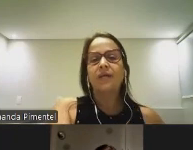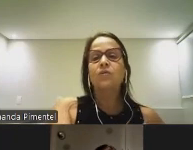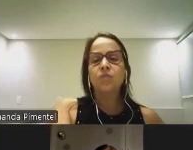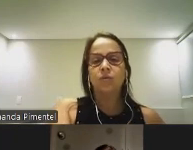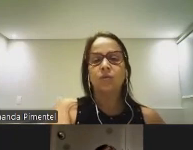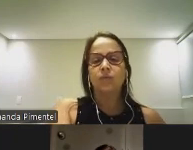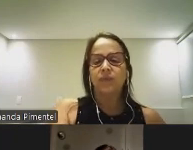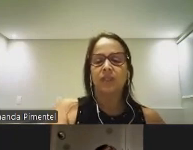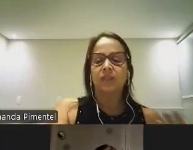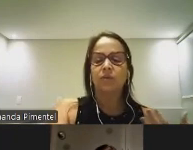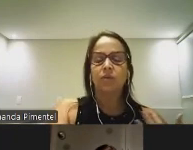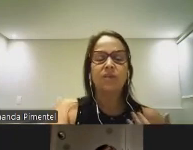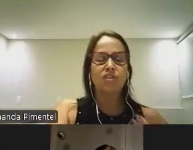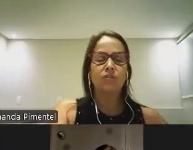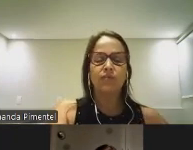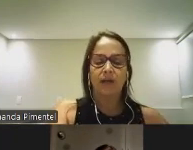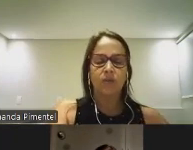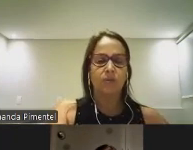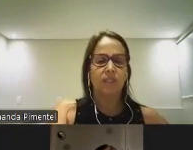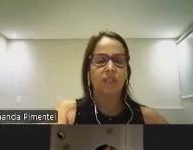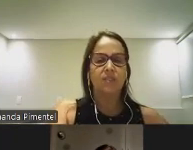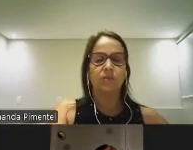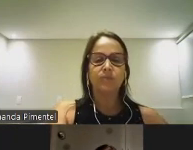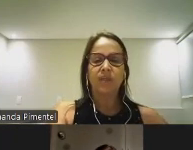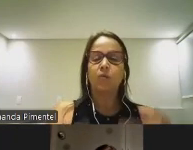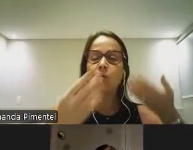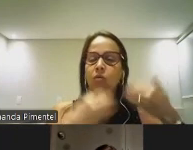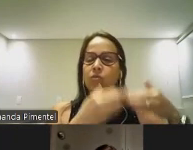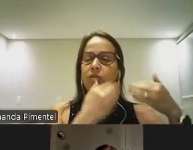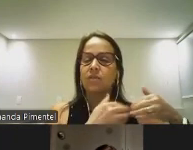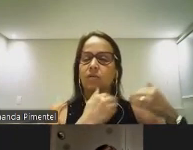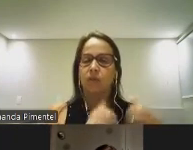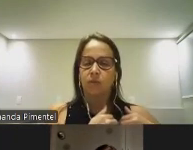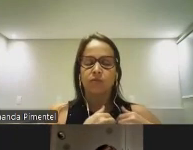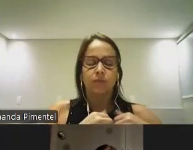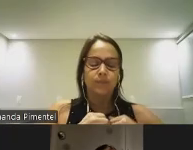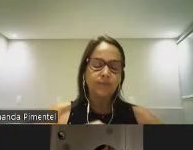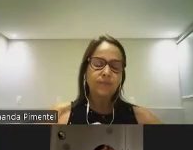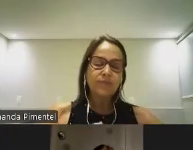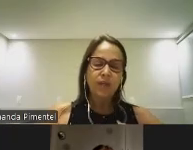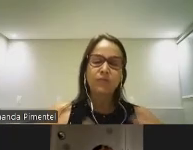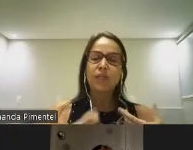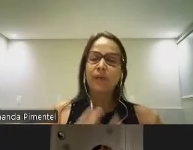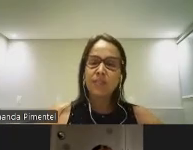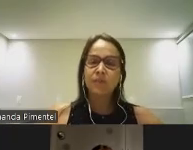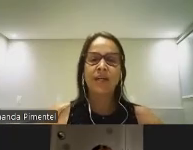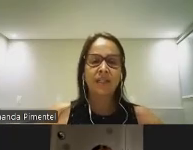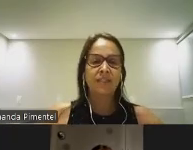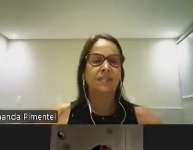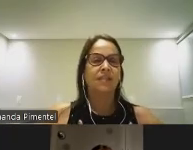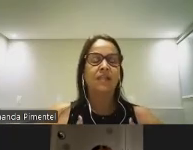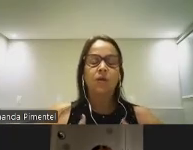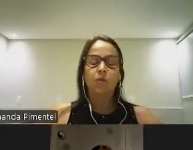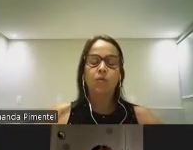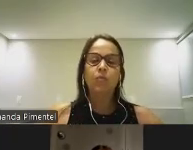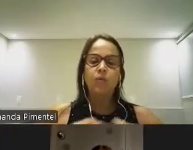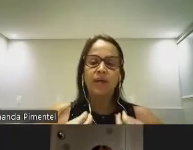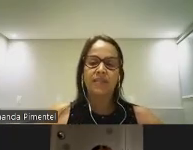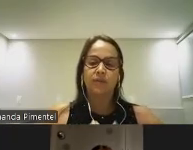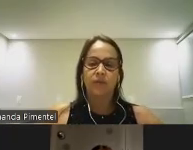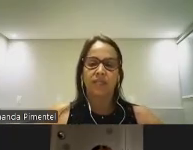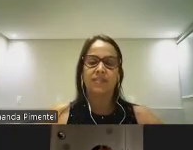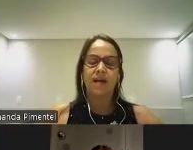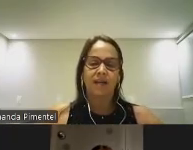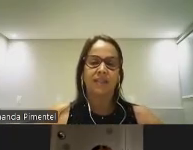a apneia do sono. Então, toda vez que eu falo sobre isso, que eu ouço isso de novo, eu fico impressionada, assim,